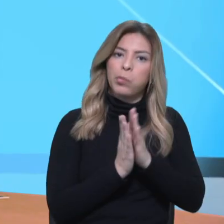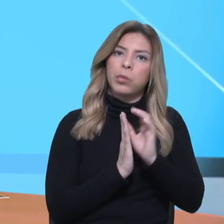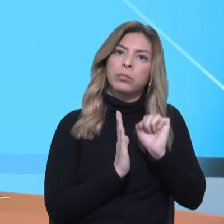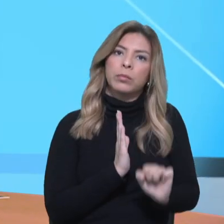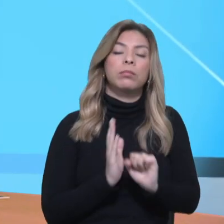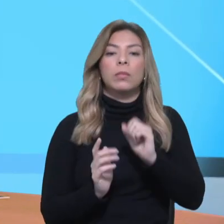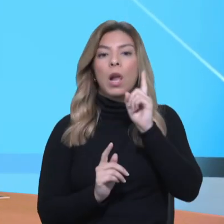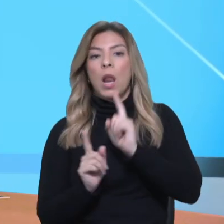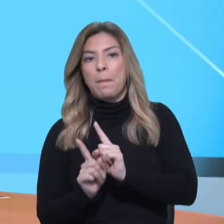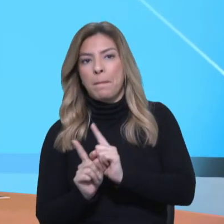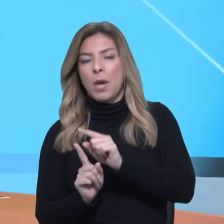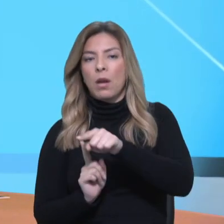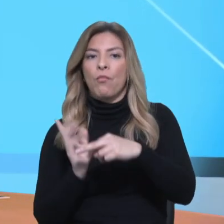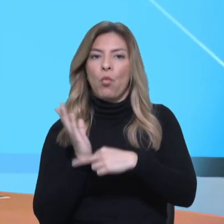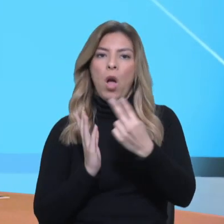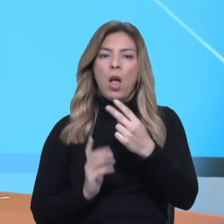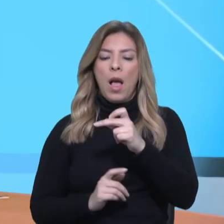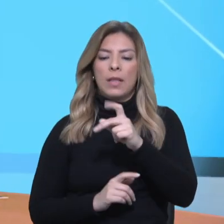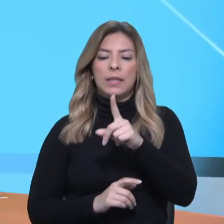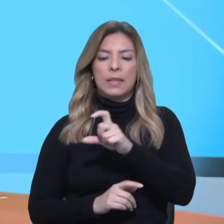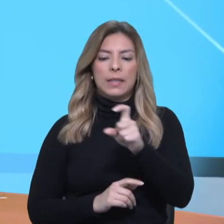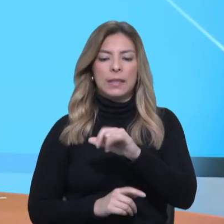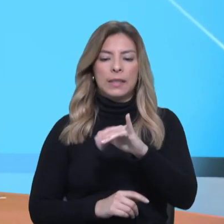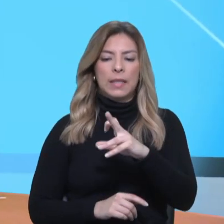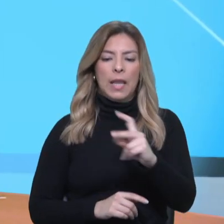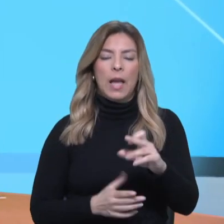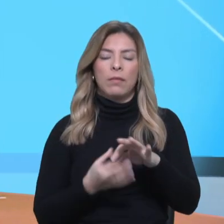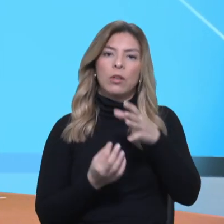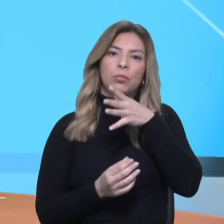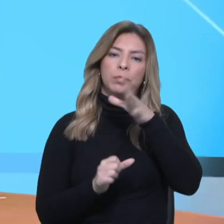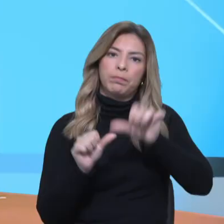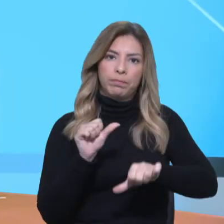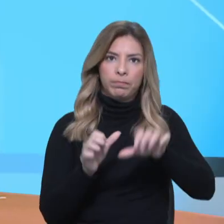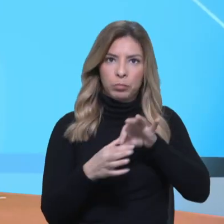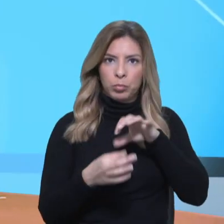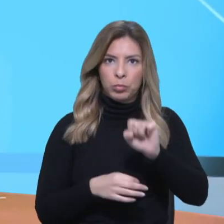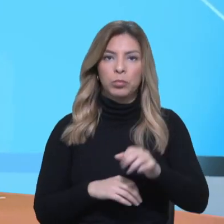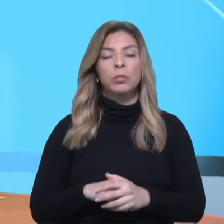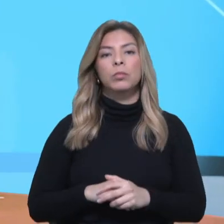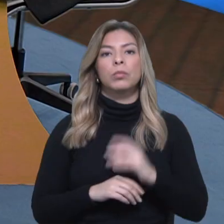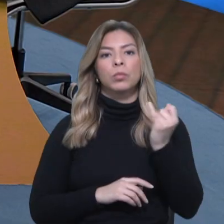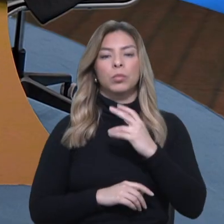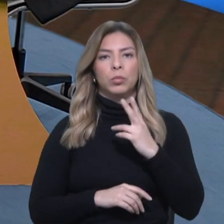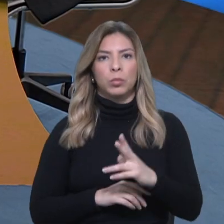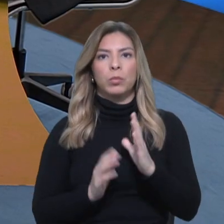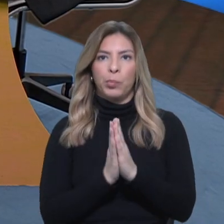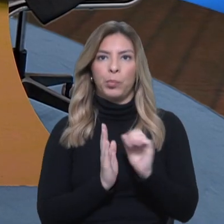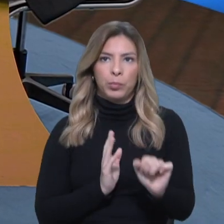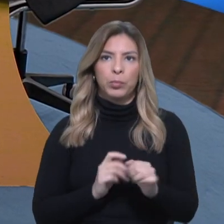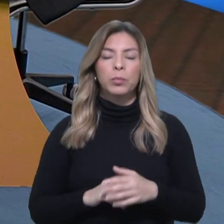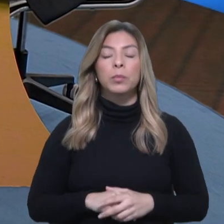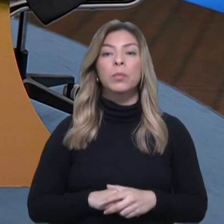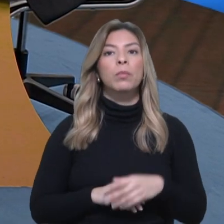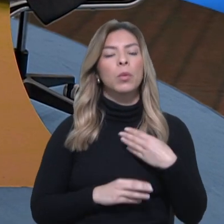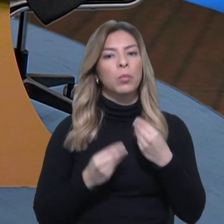Alzira Ferreira, vogal desta direção da Conferência dos Institutos Religiosos de Portugal. Muito boa tarde. Obrigado por estarem no